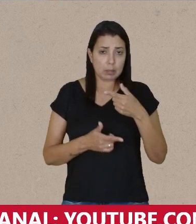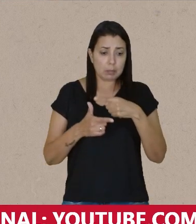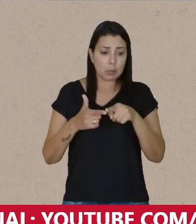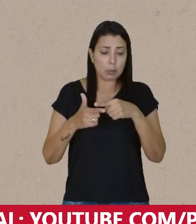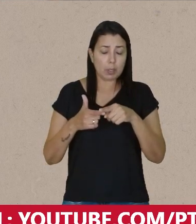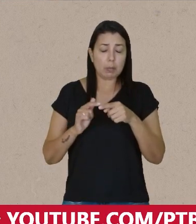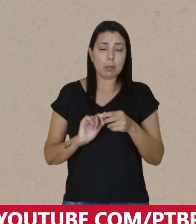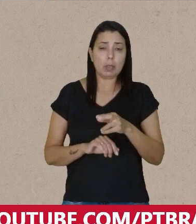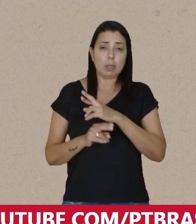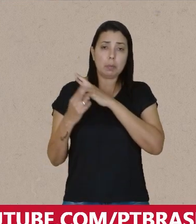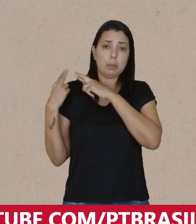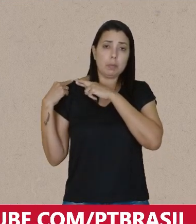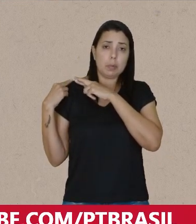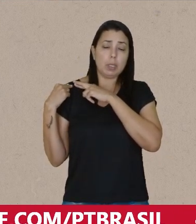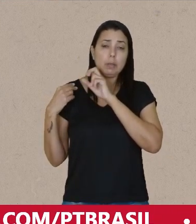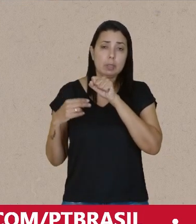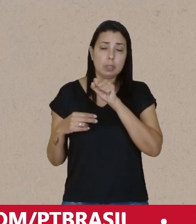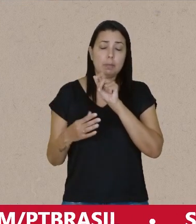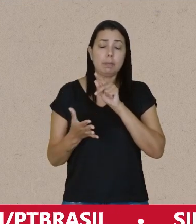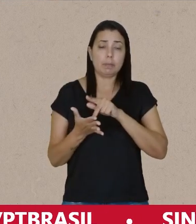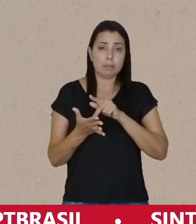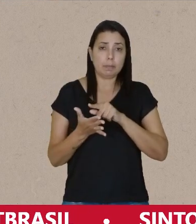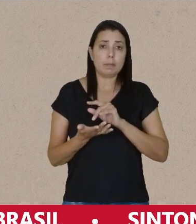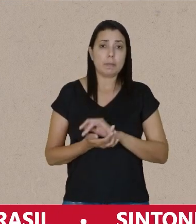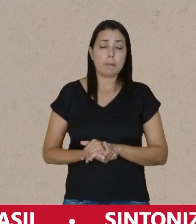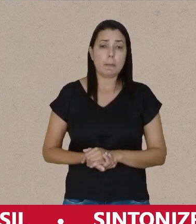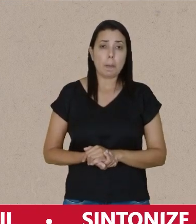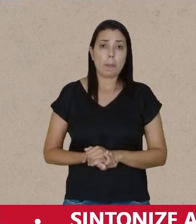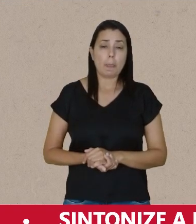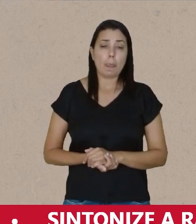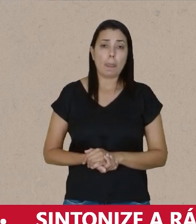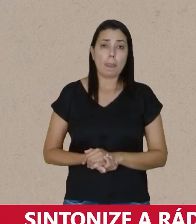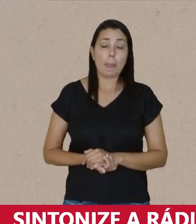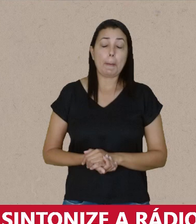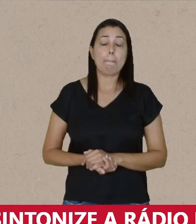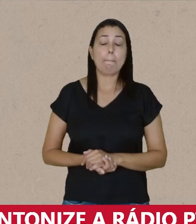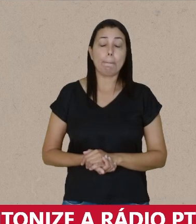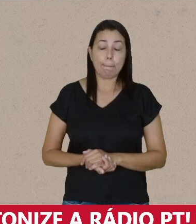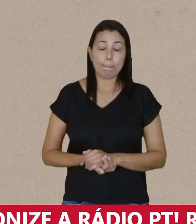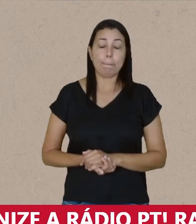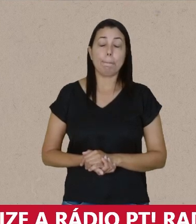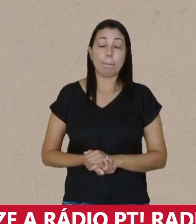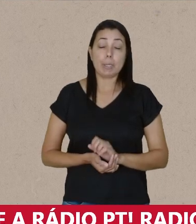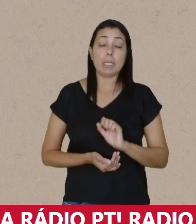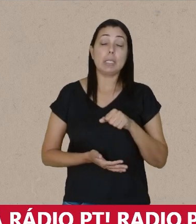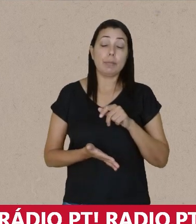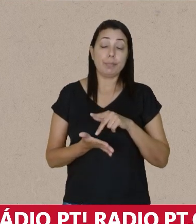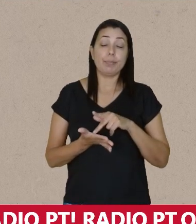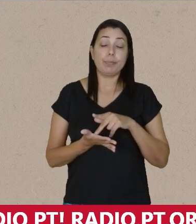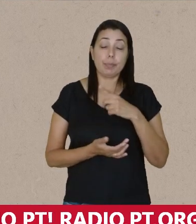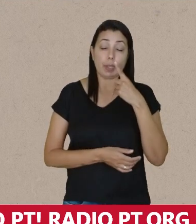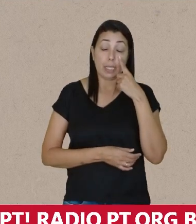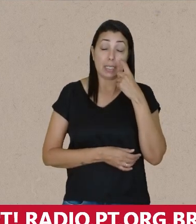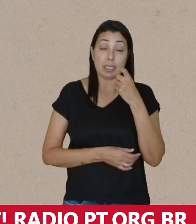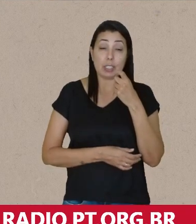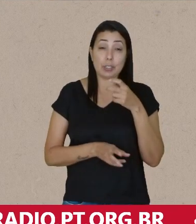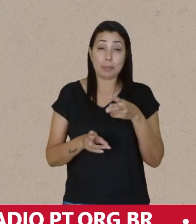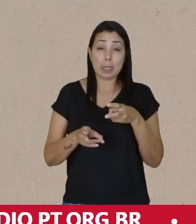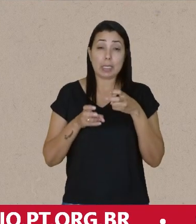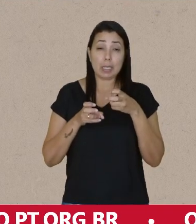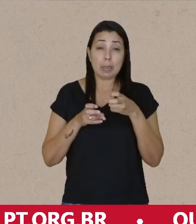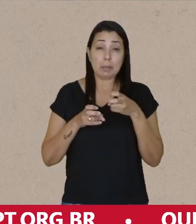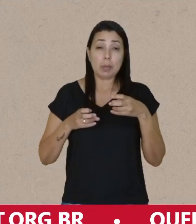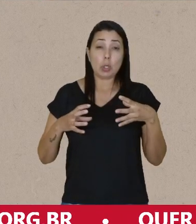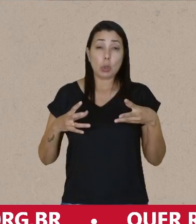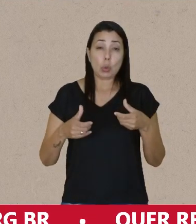ser responsabilizados de maneira efetiva. É verdade, e é interessante, Ana, perceber que